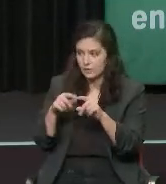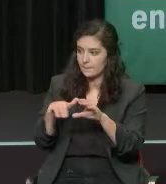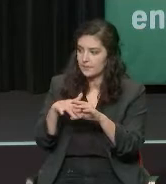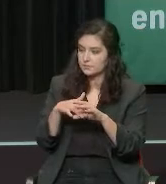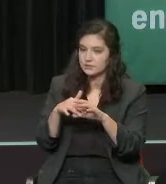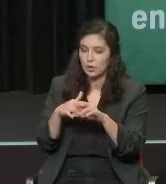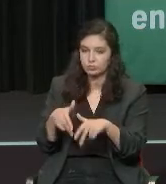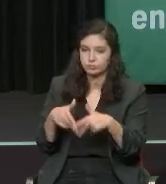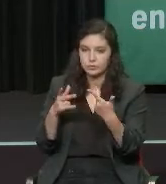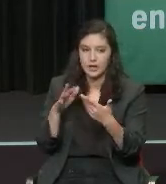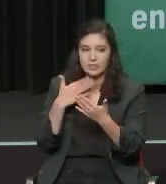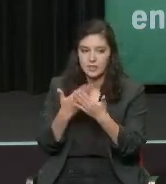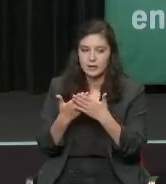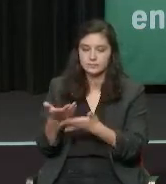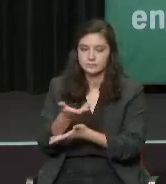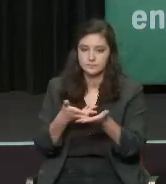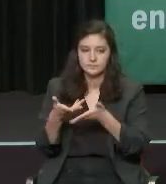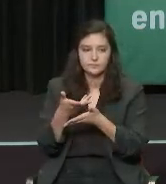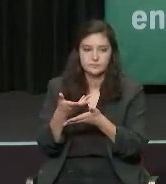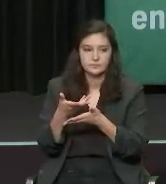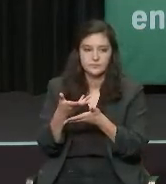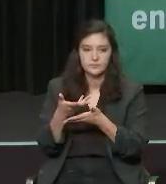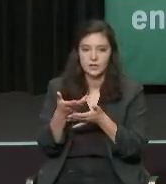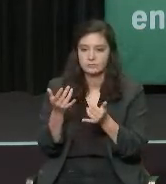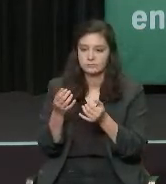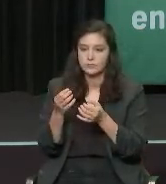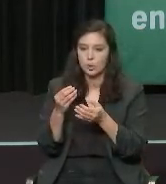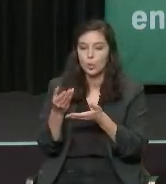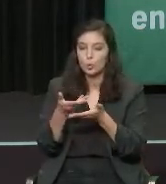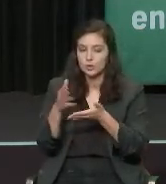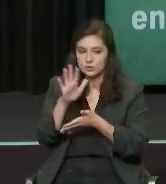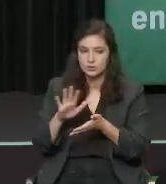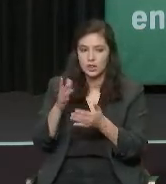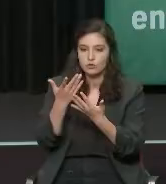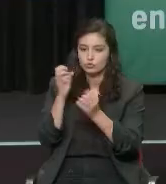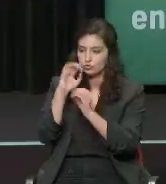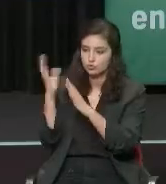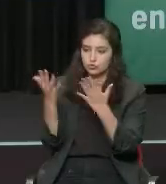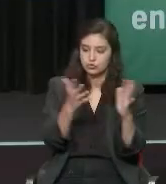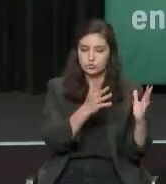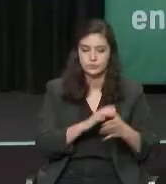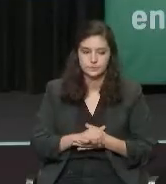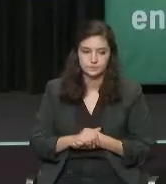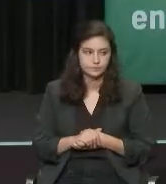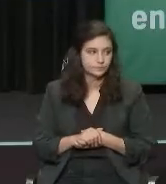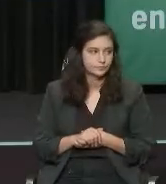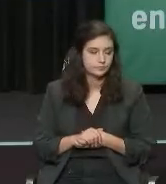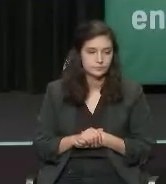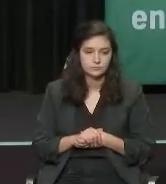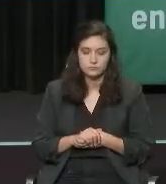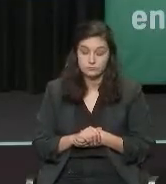e falarmos um pouco da cooperação internacional para a monitorização das florestas. Joana, estás